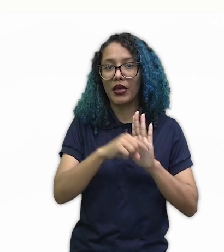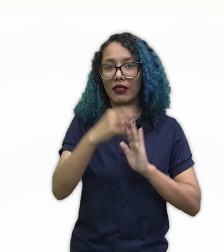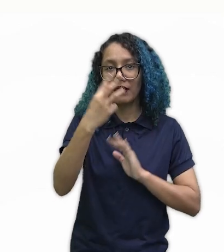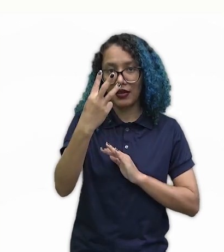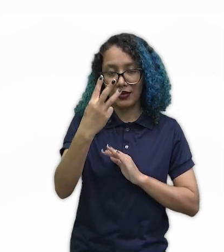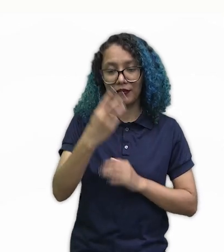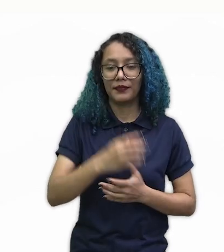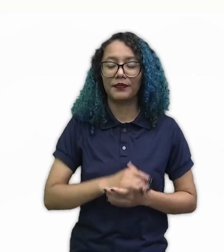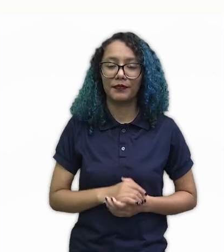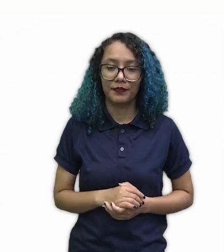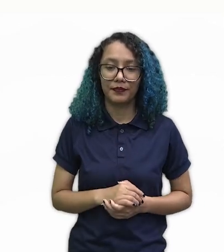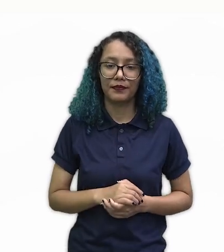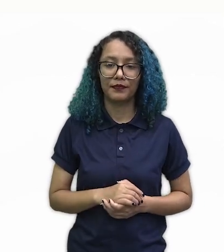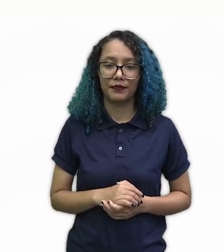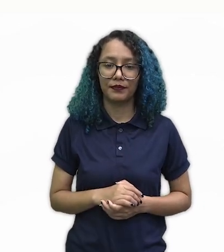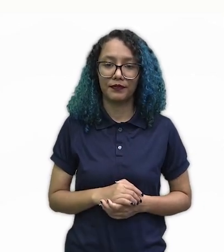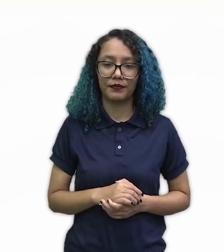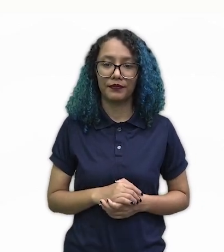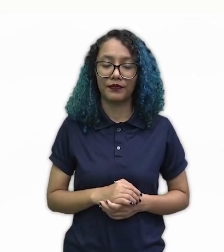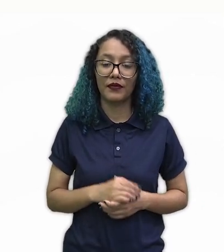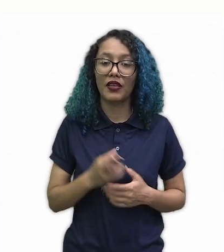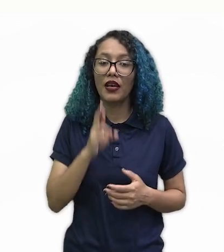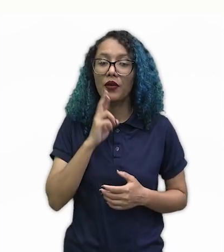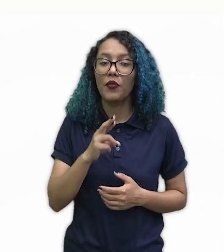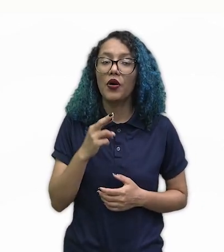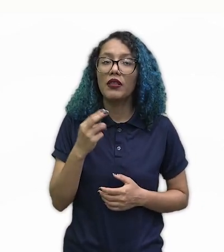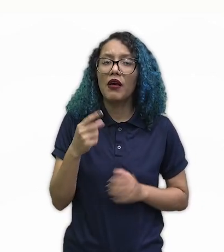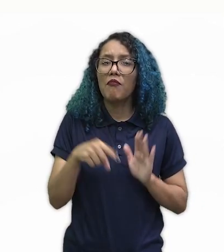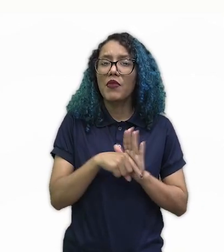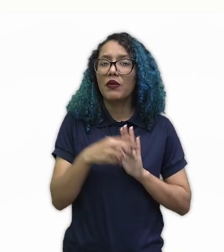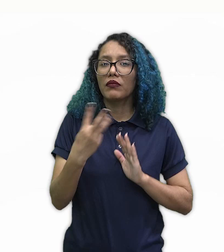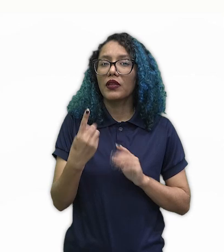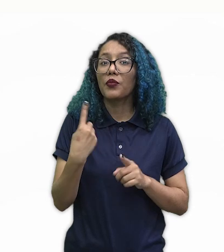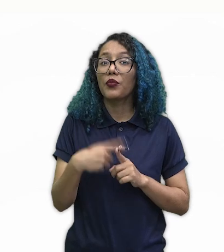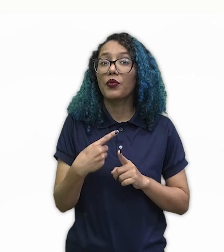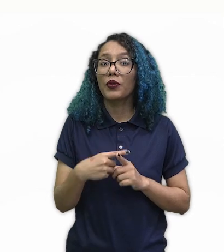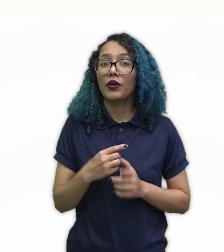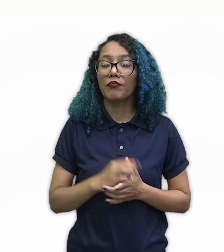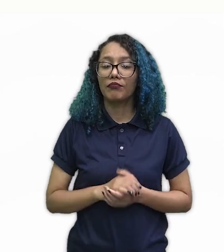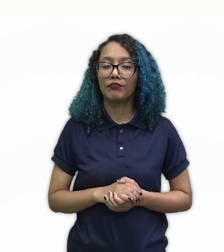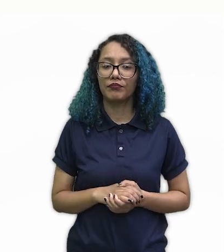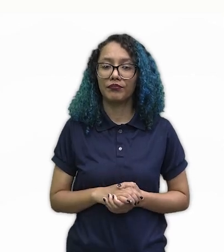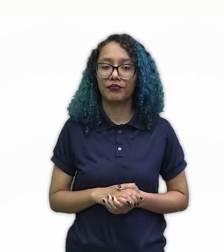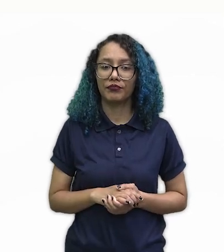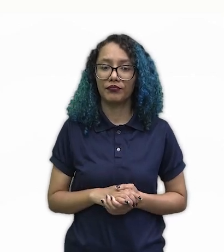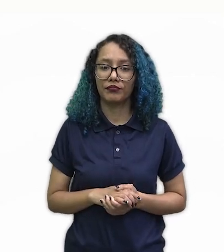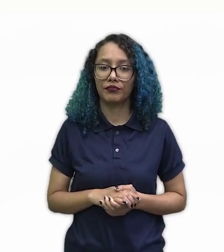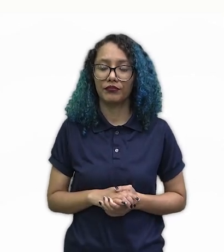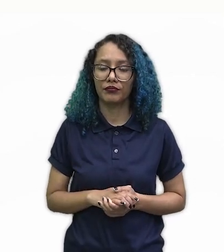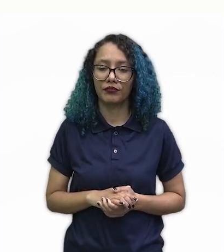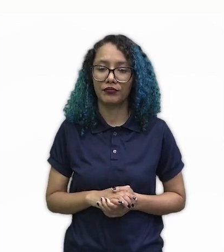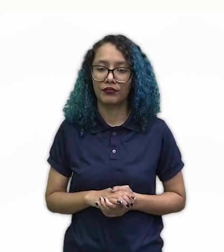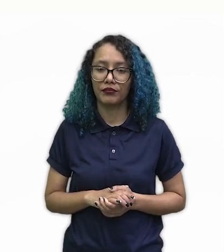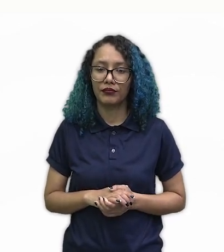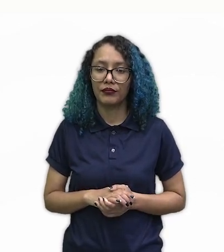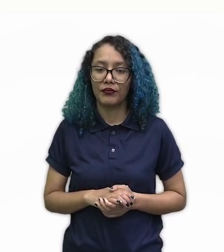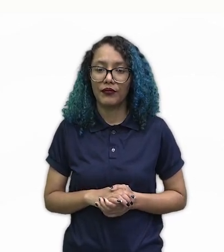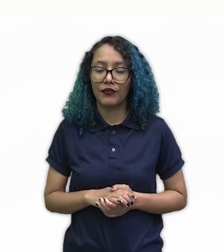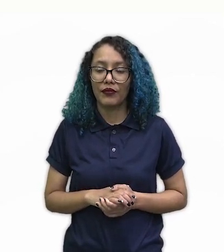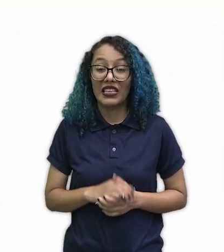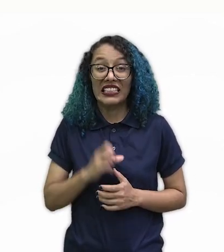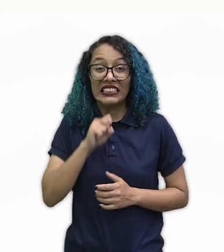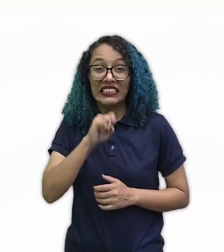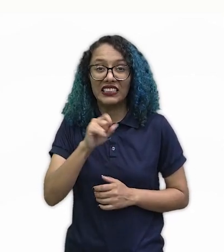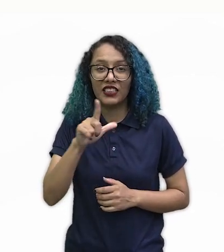a menos 3. E por que o resultado aqui vale menos 3? Justamente pelo seguinte, ó. Se